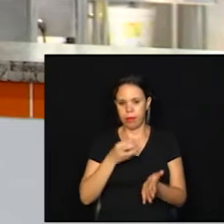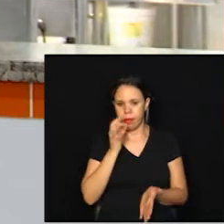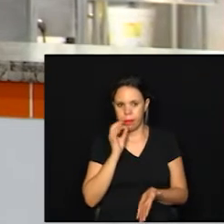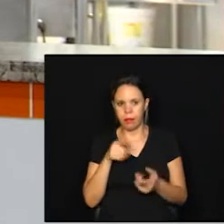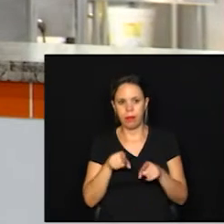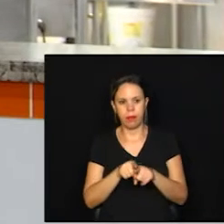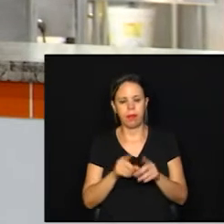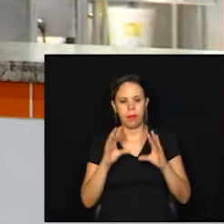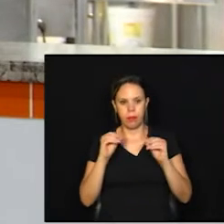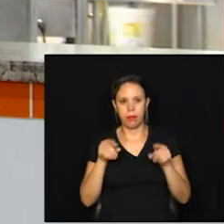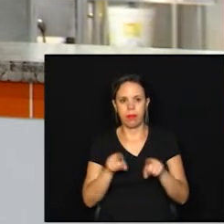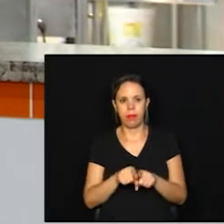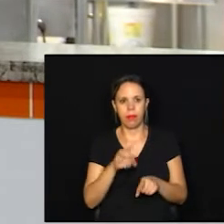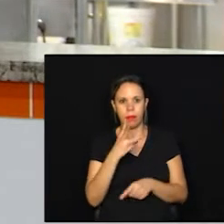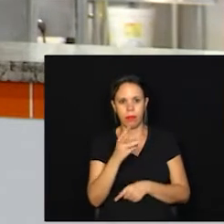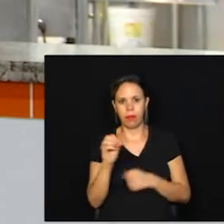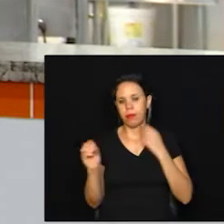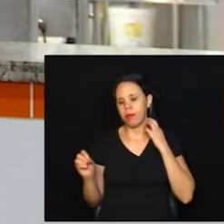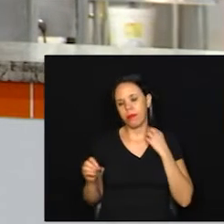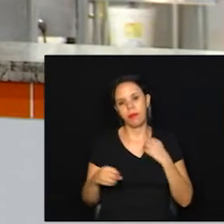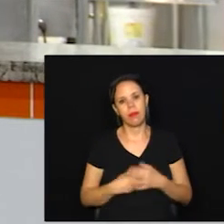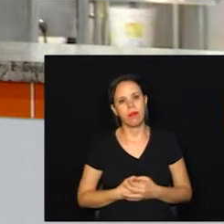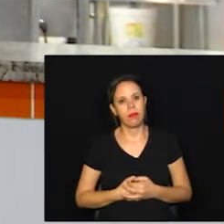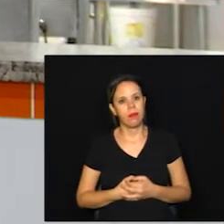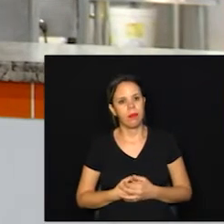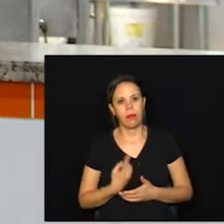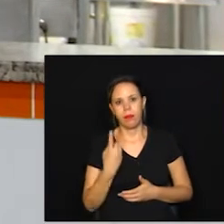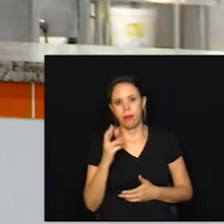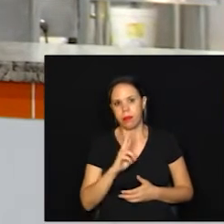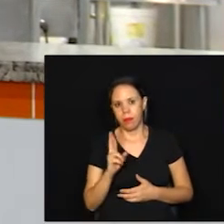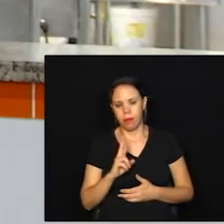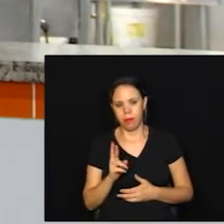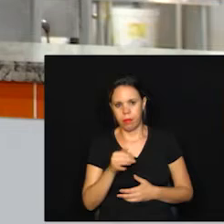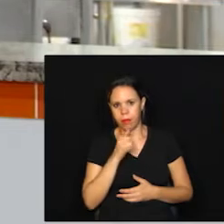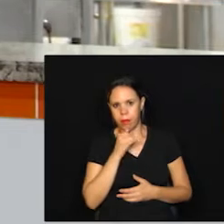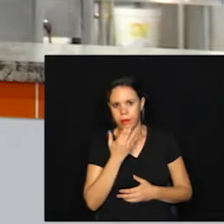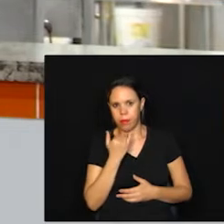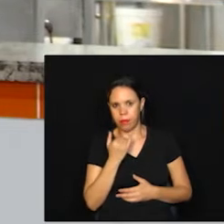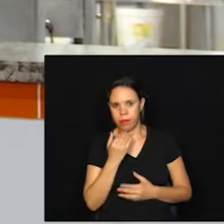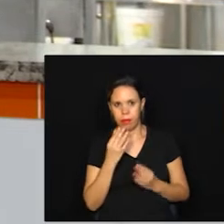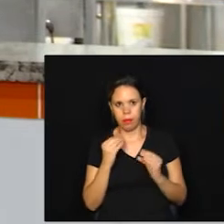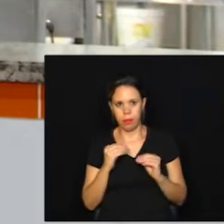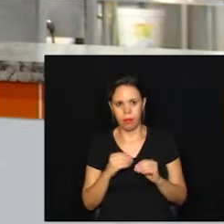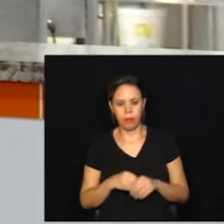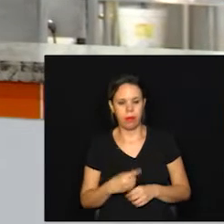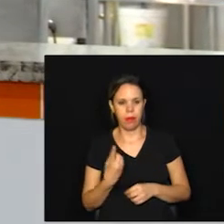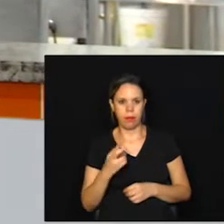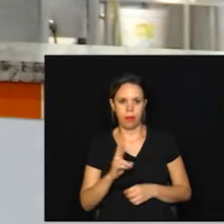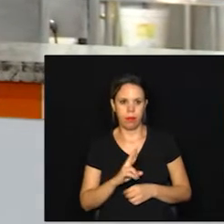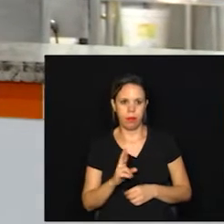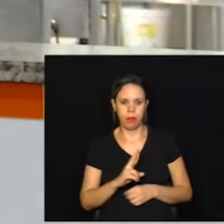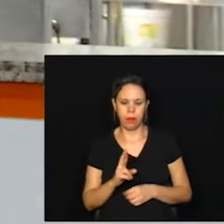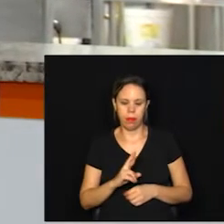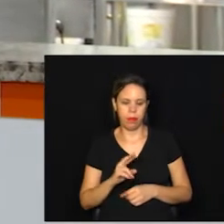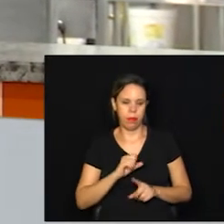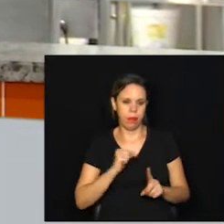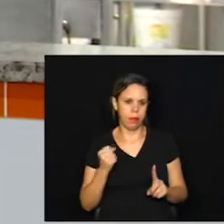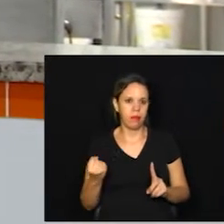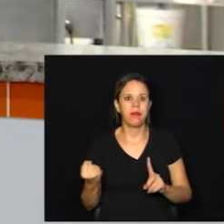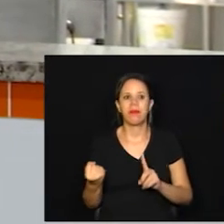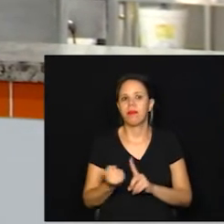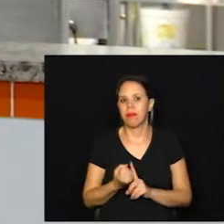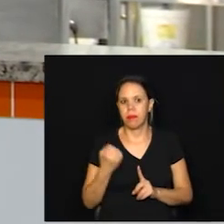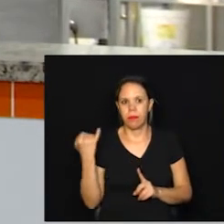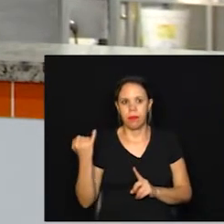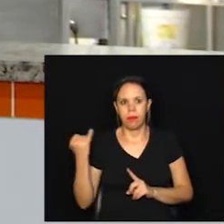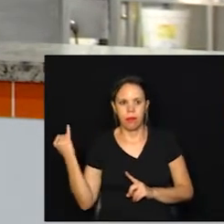também, ao preço de no máximo R$1, por exemplo, o almoço custando R$1. É um programa social bastante